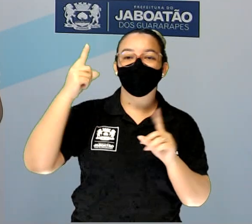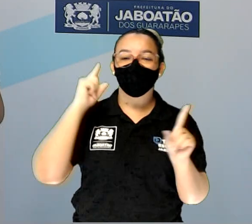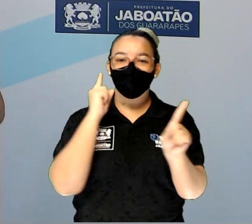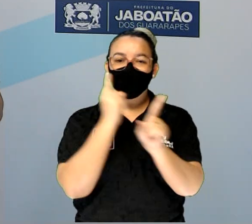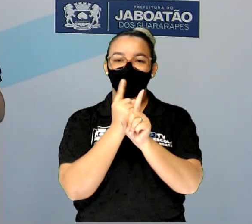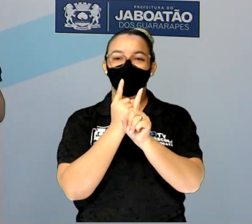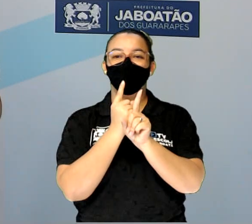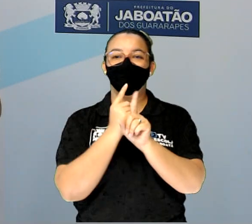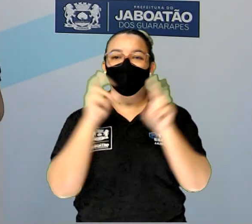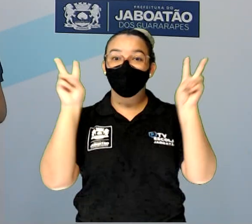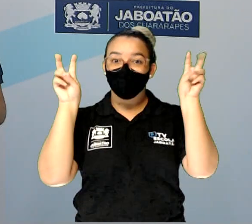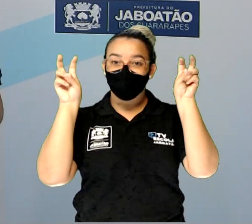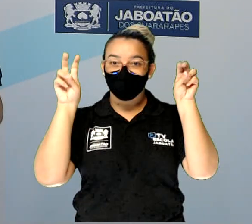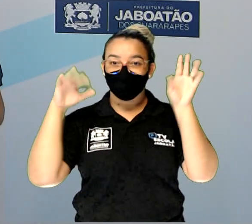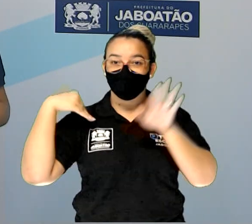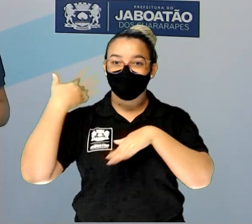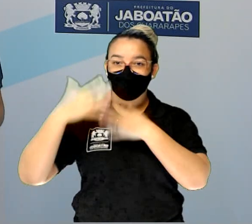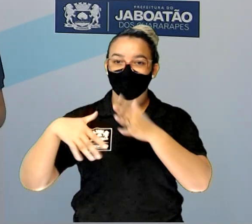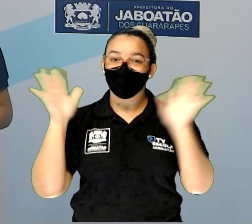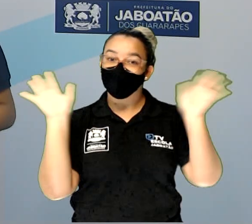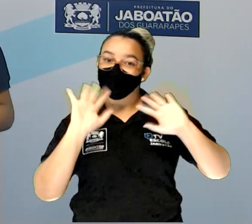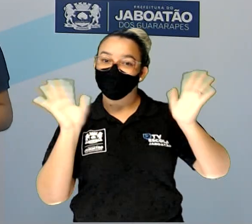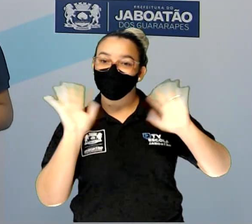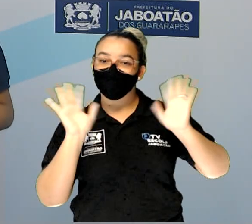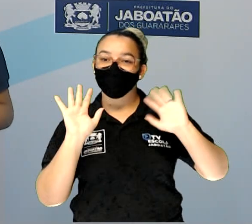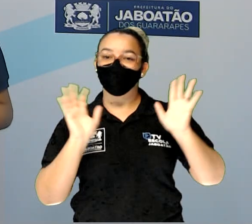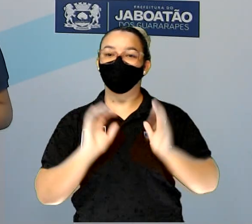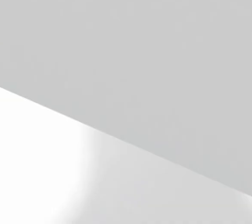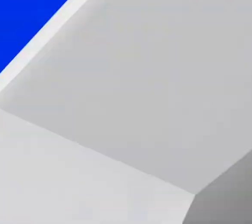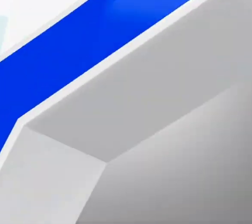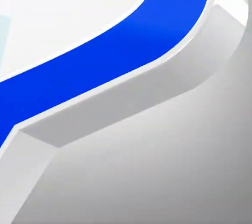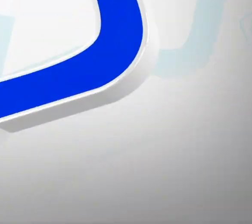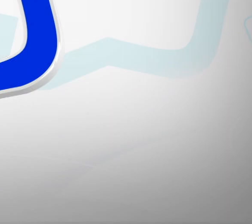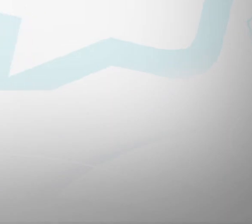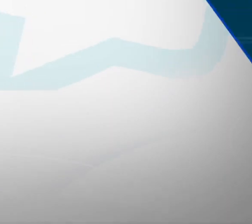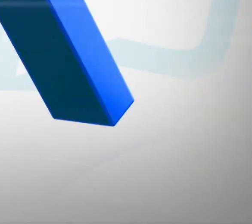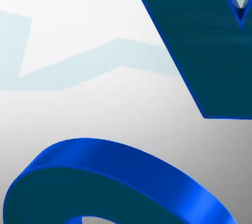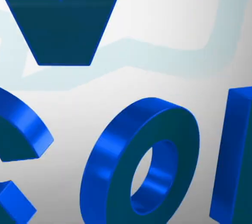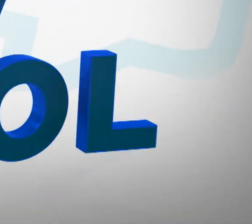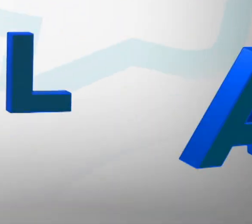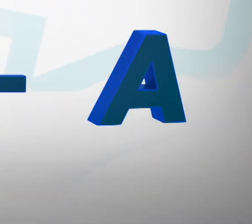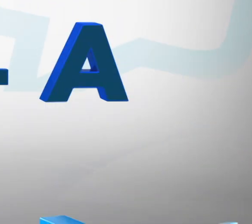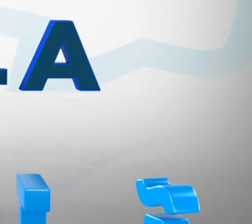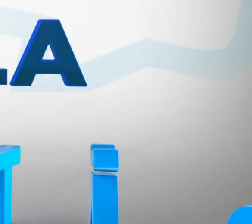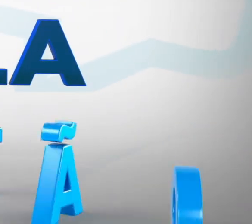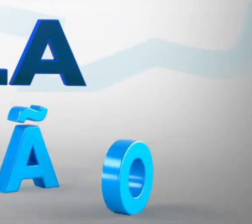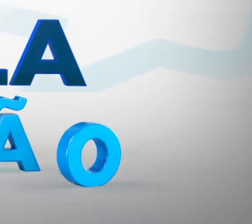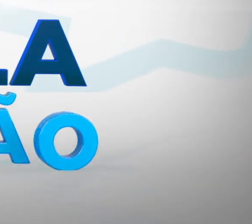mais sobre esse assunto de evolução. Até lá. Tchau.